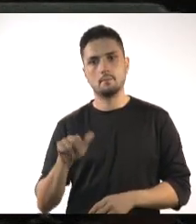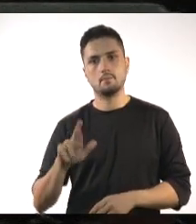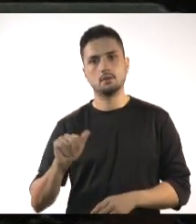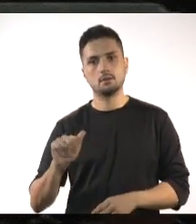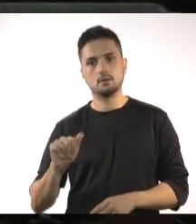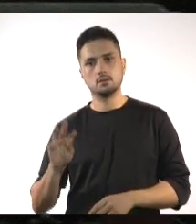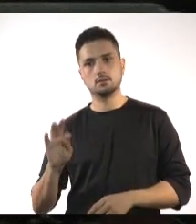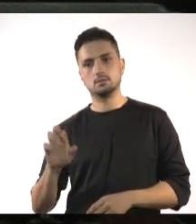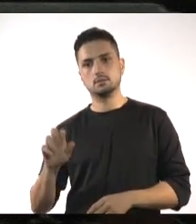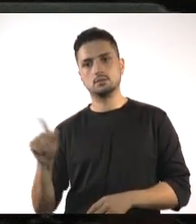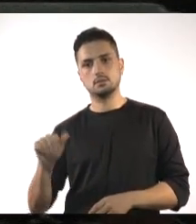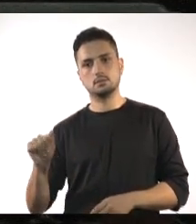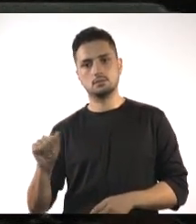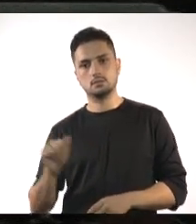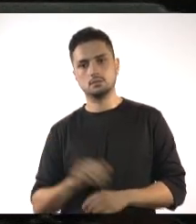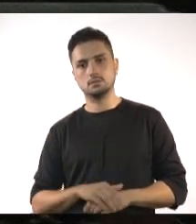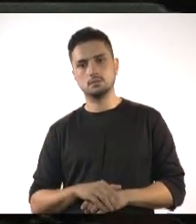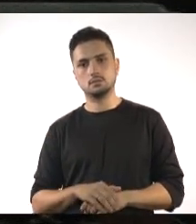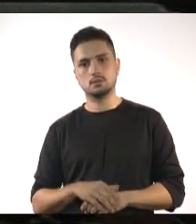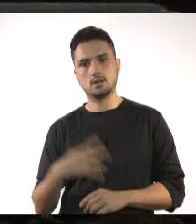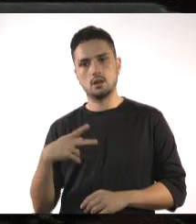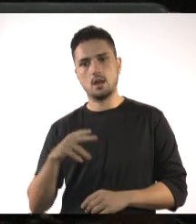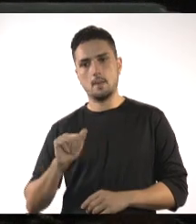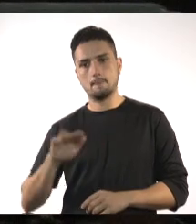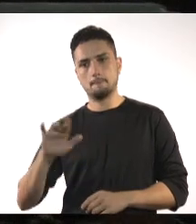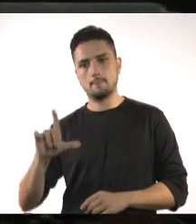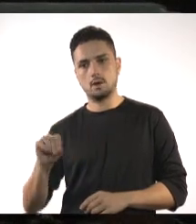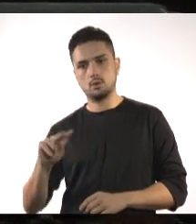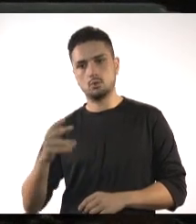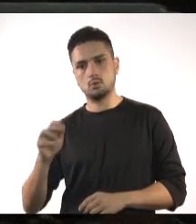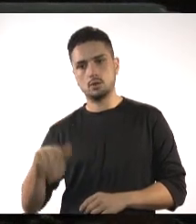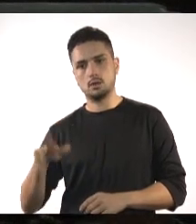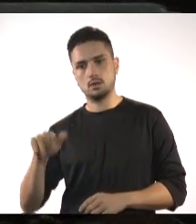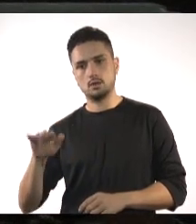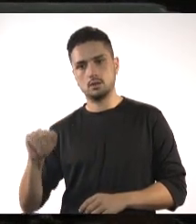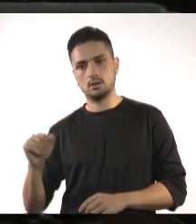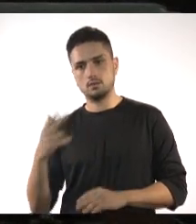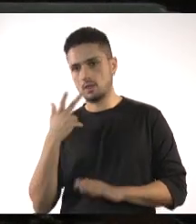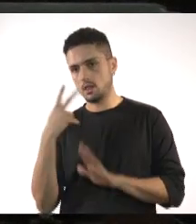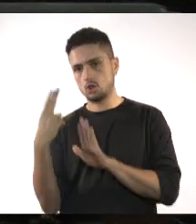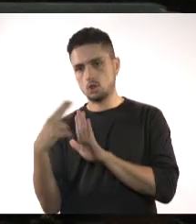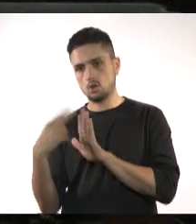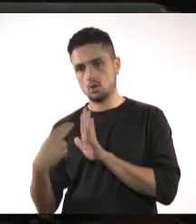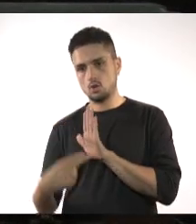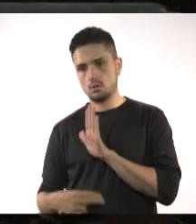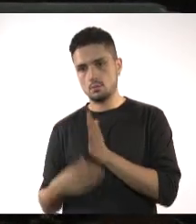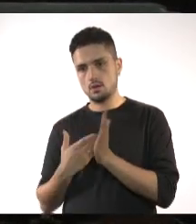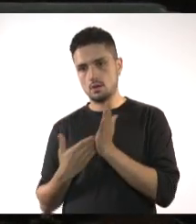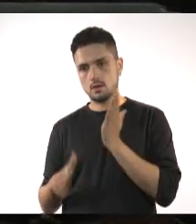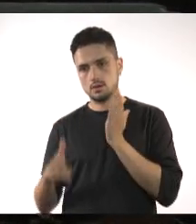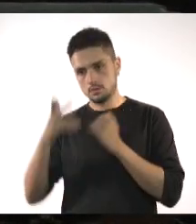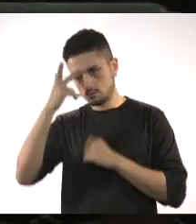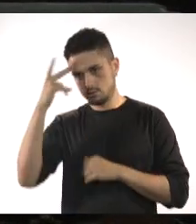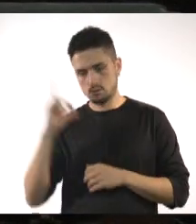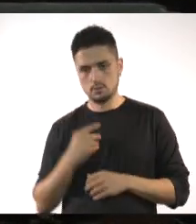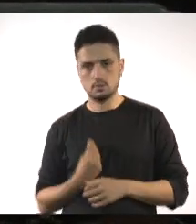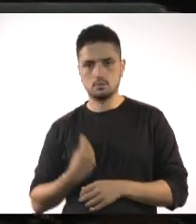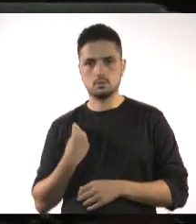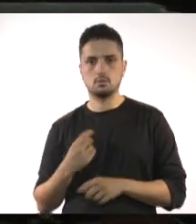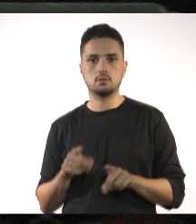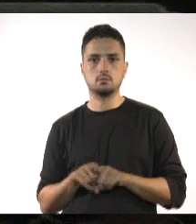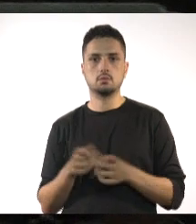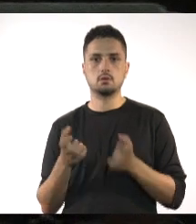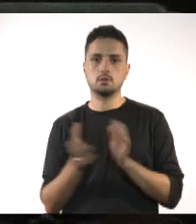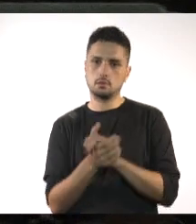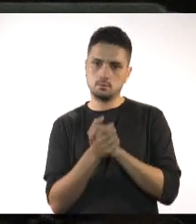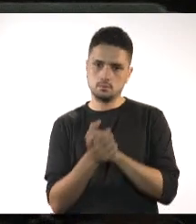Durão e do Paulo Henrique Santos. E vou nomear os outros presentes aqui também. Também queria saudar e